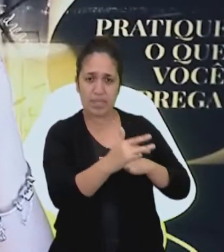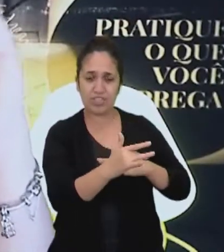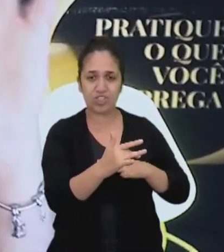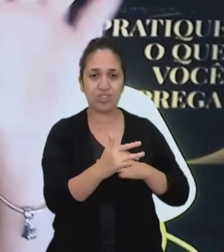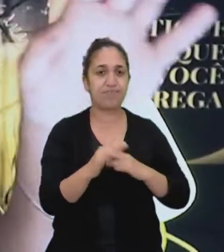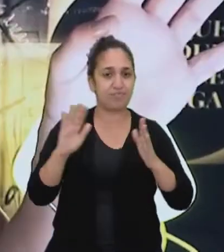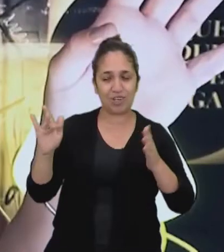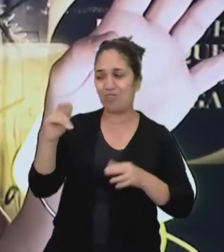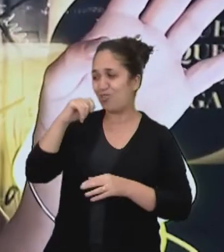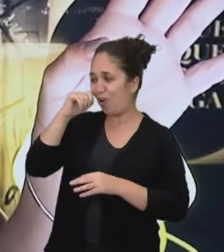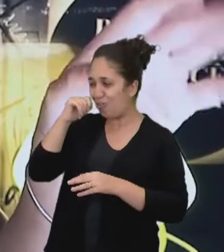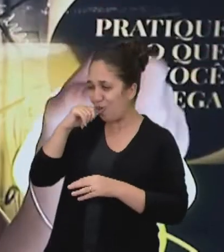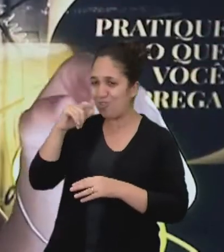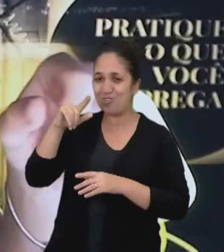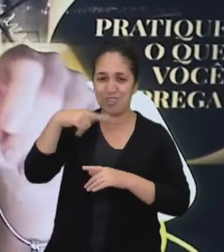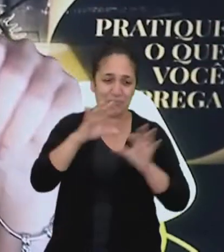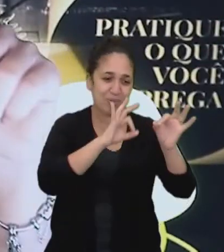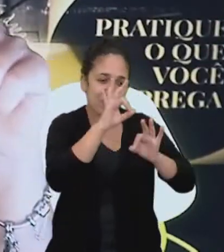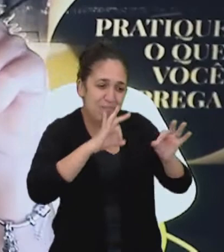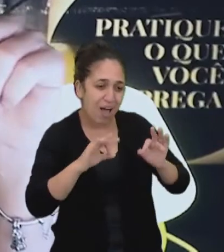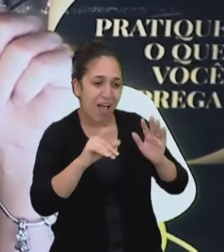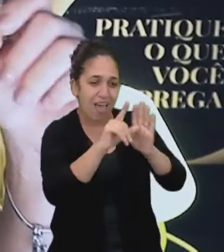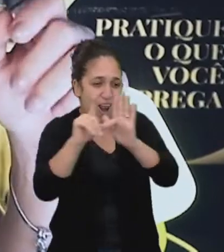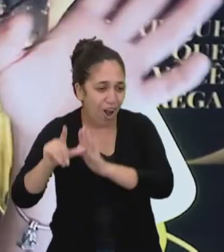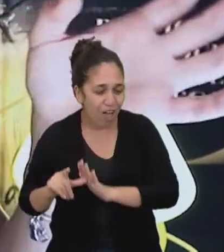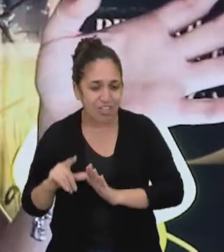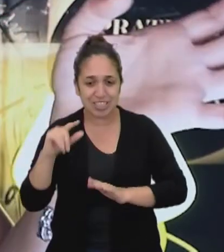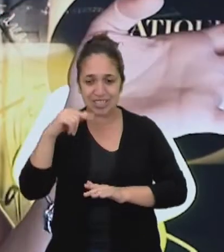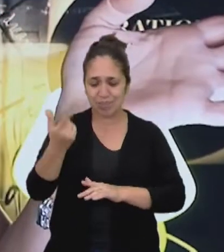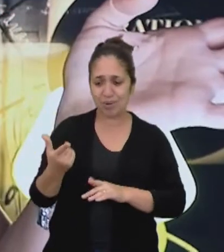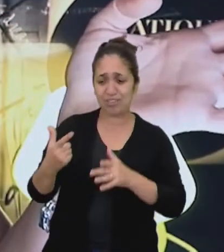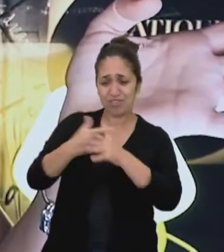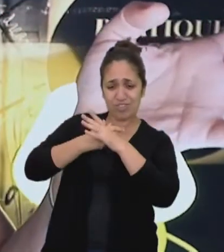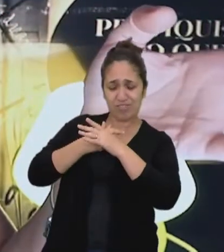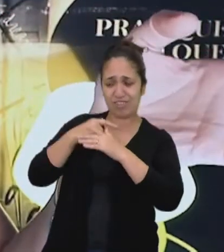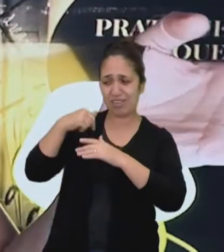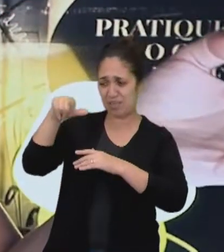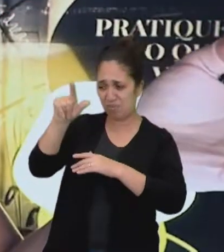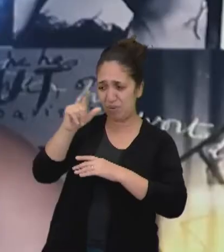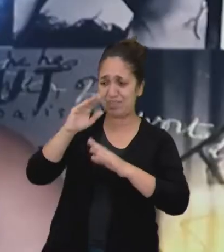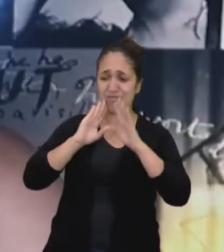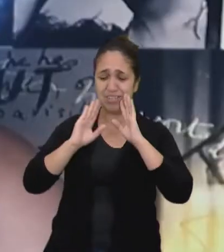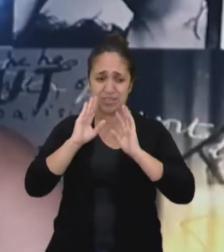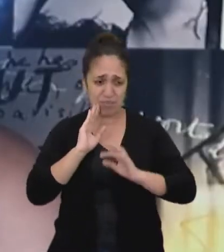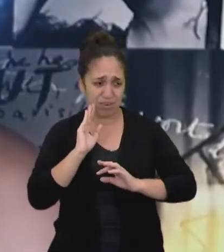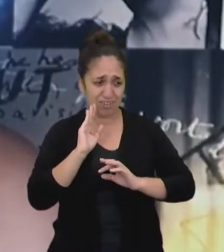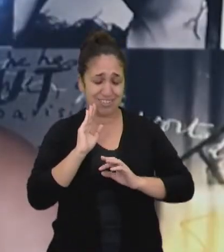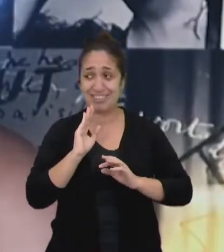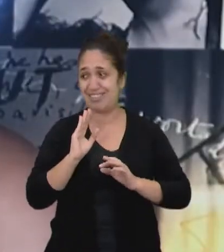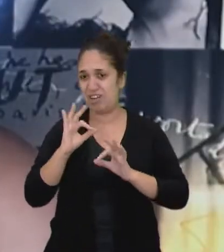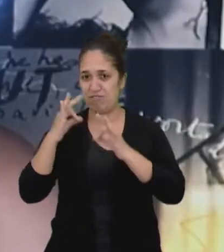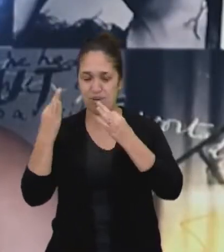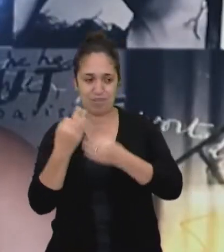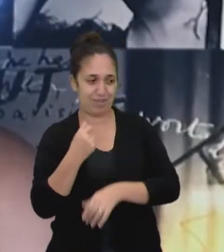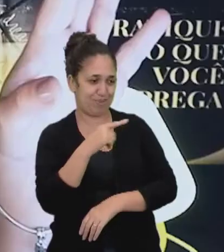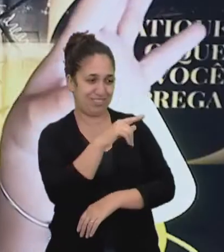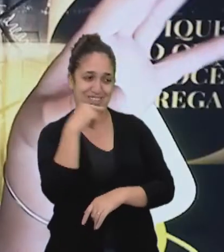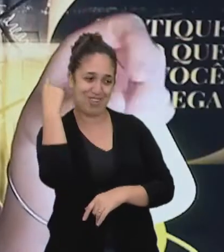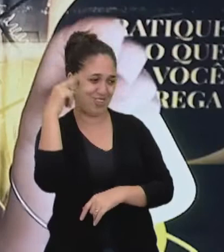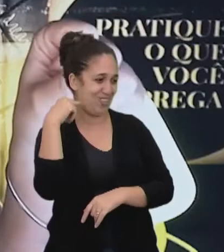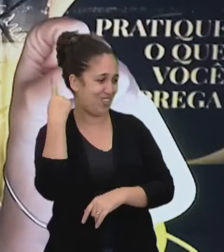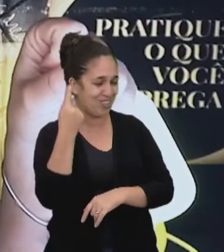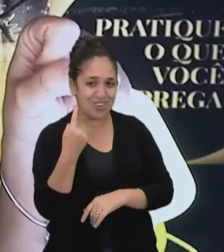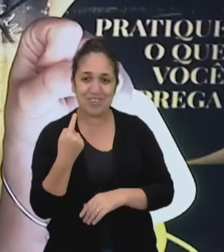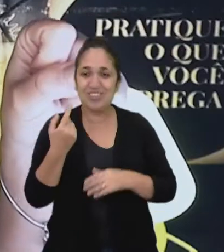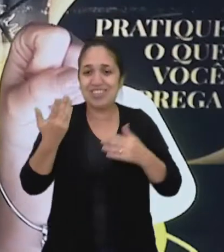odonto, depois montou lojas e se endividou, e depois disse que ia trabalhar no Facebook, aí sim a família achou que endoidou de vez, né?